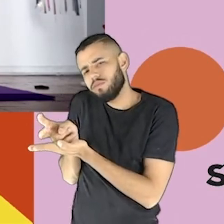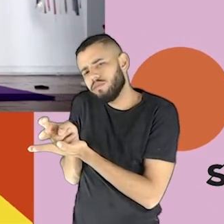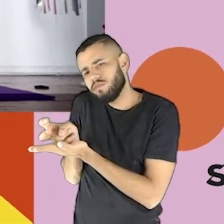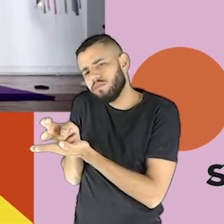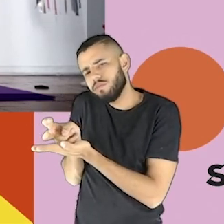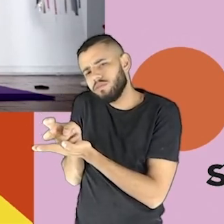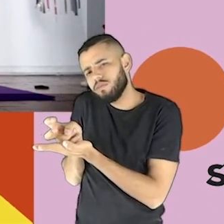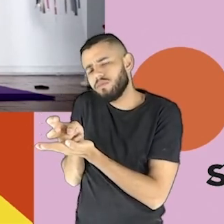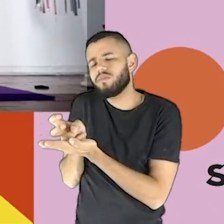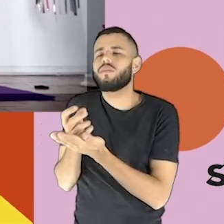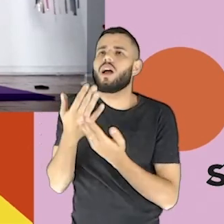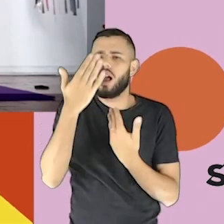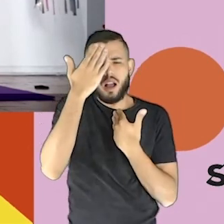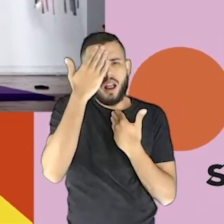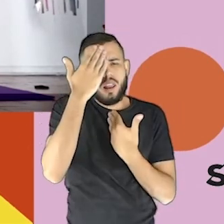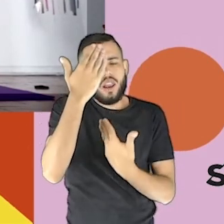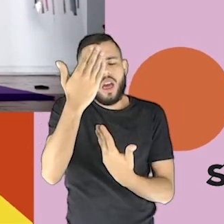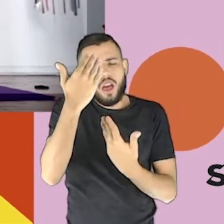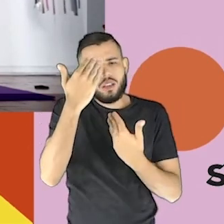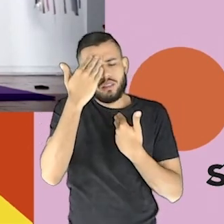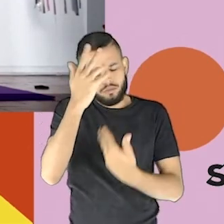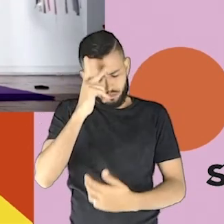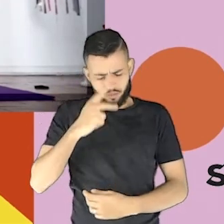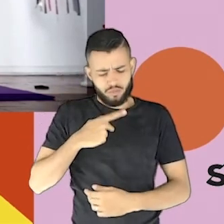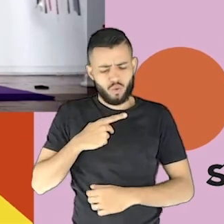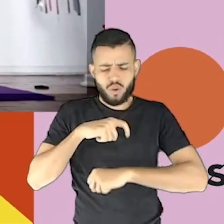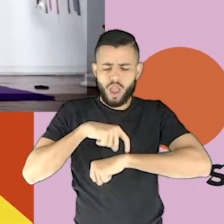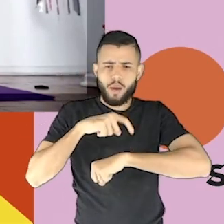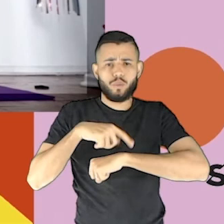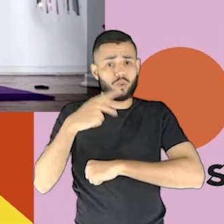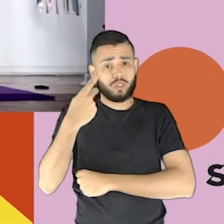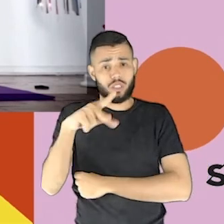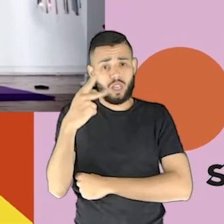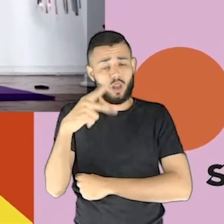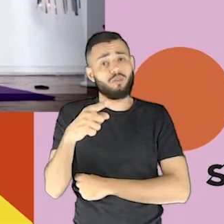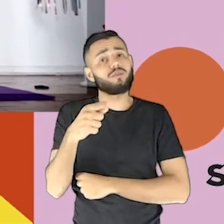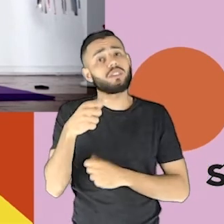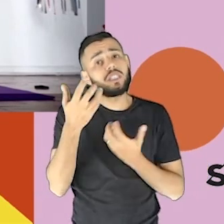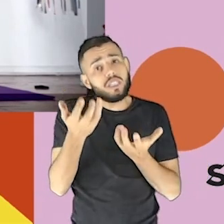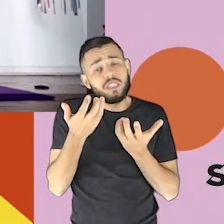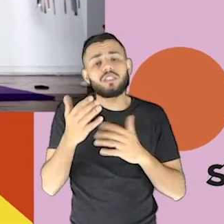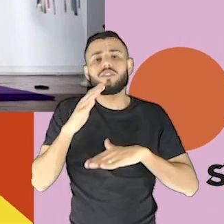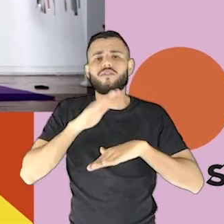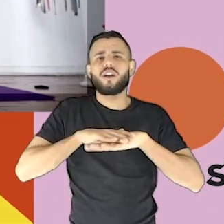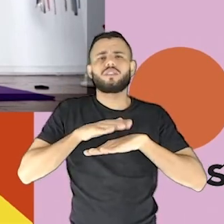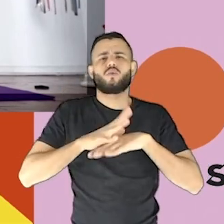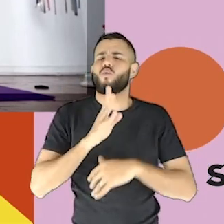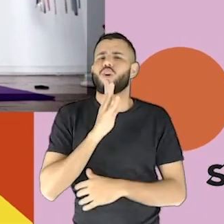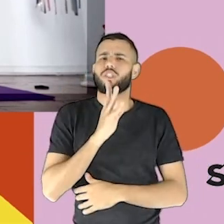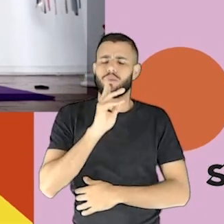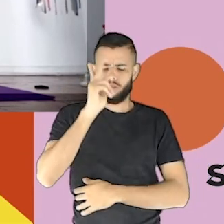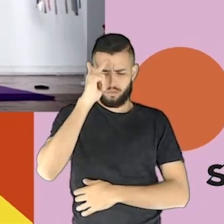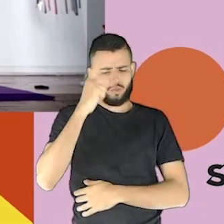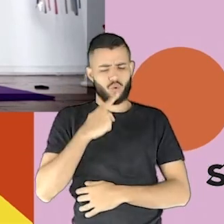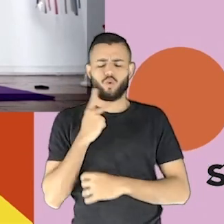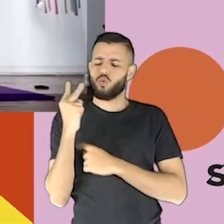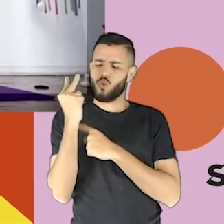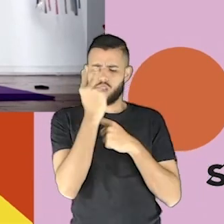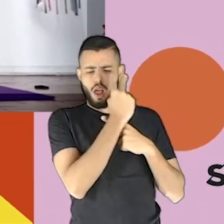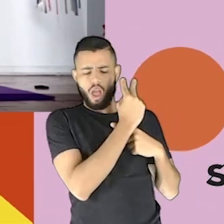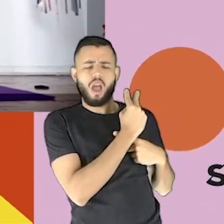se agradece por esse tempo que vocês se deram, que vocês se propuseram a fazer um mergulho de autoconhecimento, de